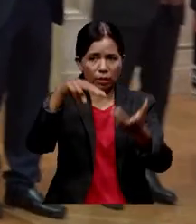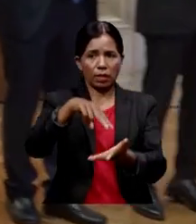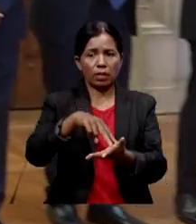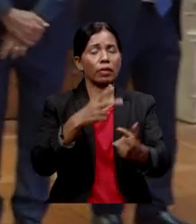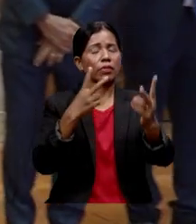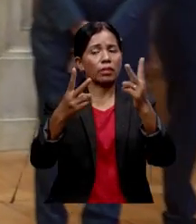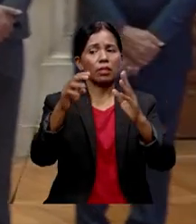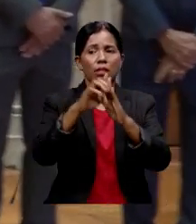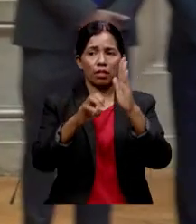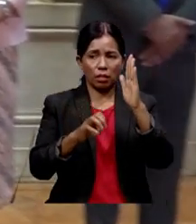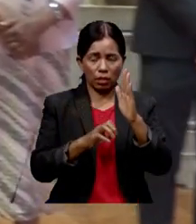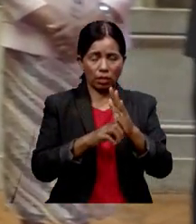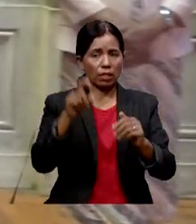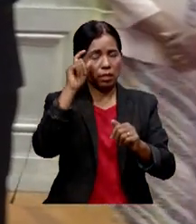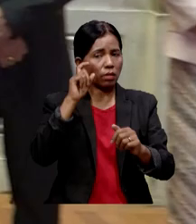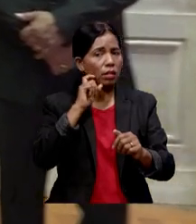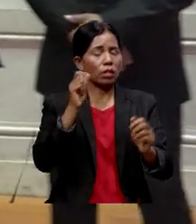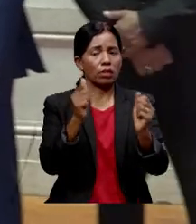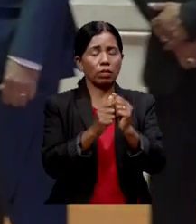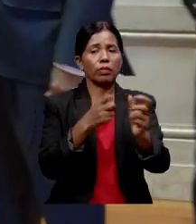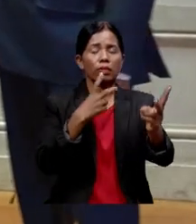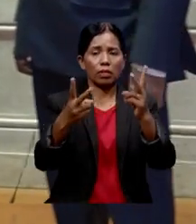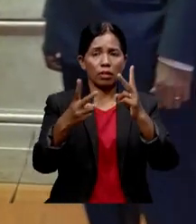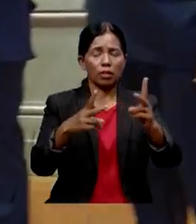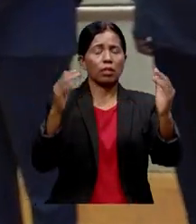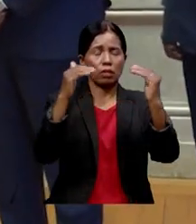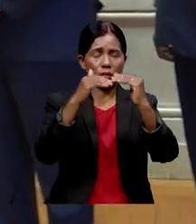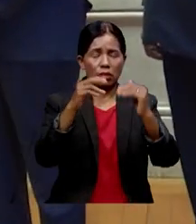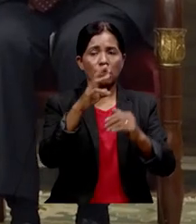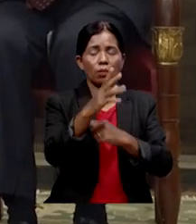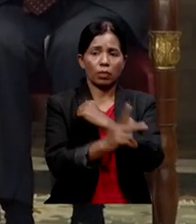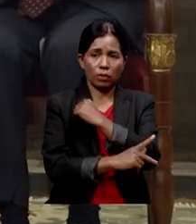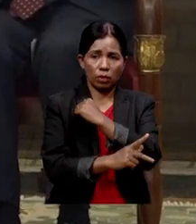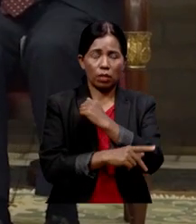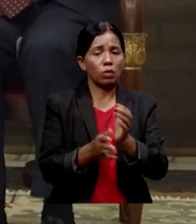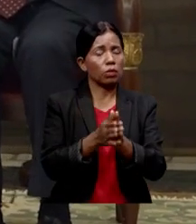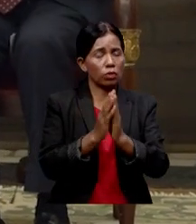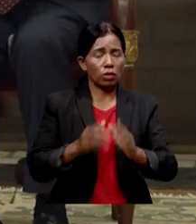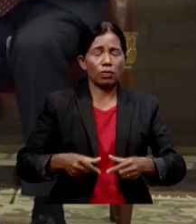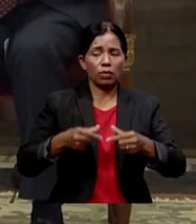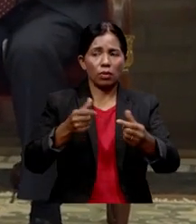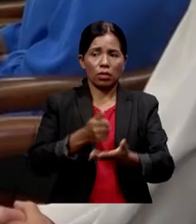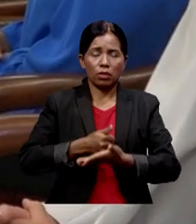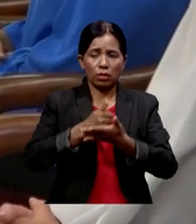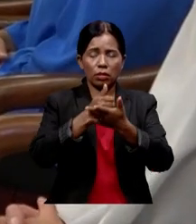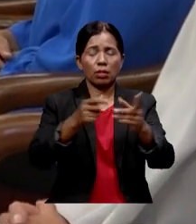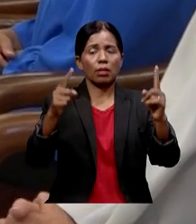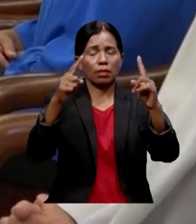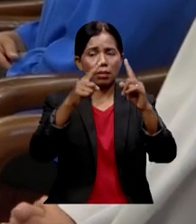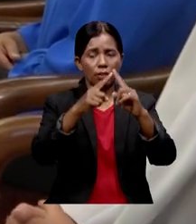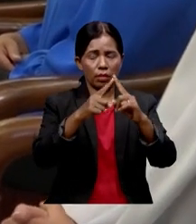visita de Estado de Moço, a Xanana, com a delegação, visitamos a Assembleia da República de Portugal, onde Rússia atufou solidariedade da